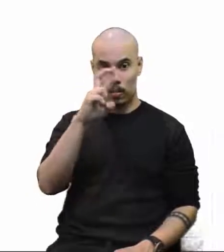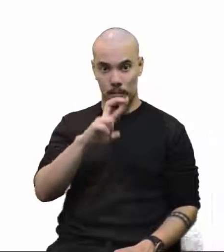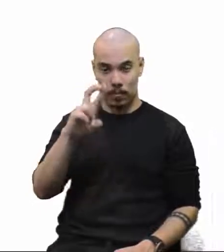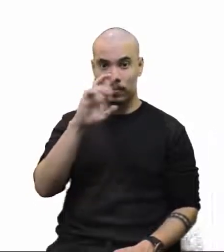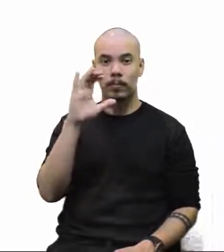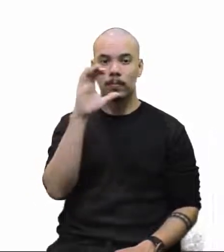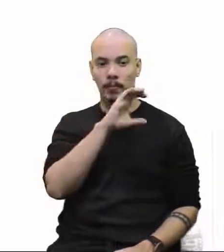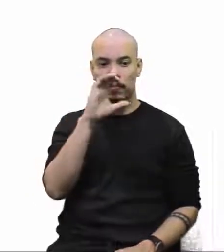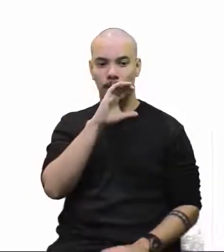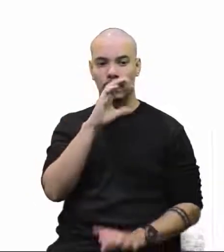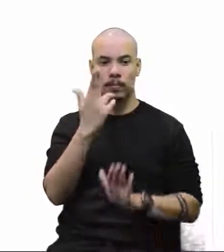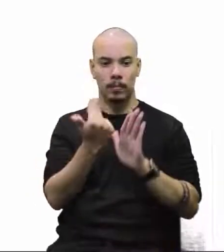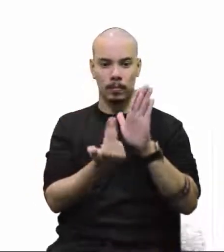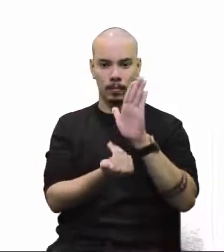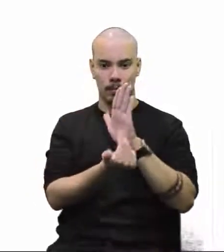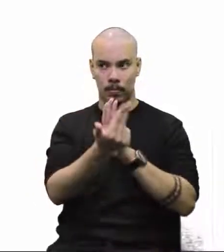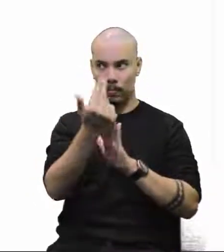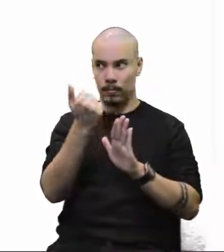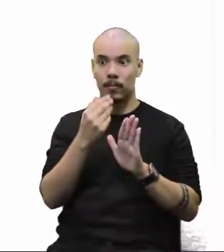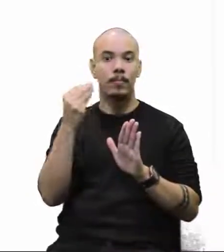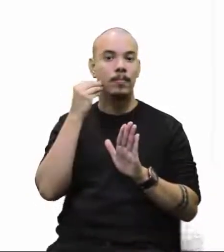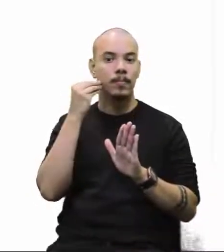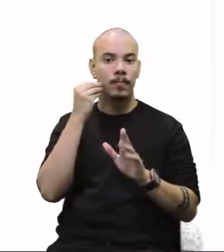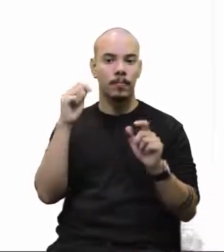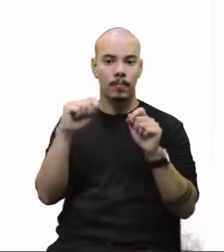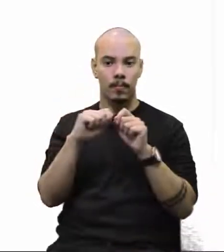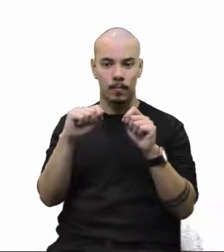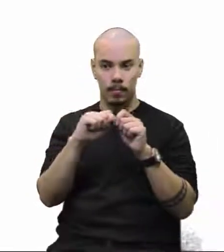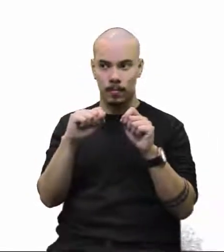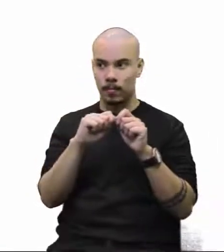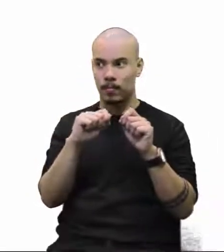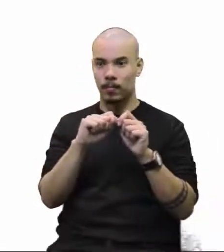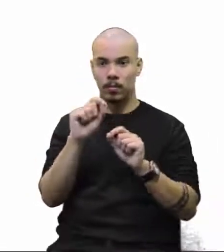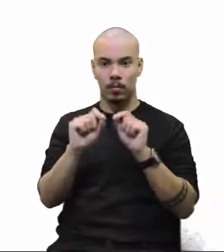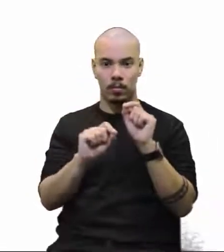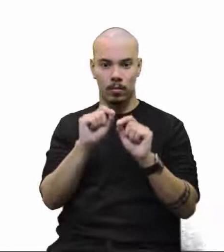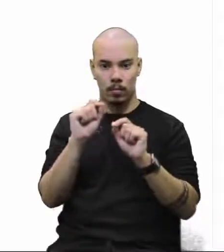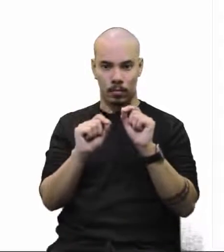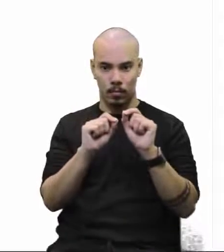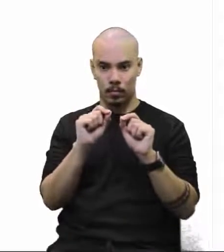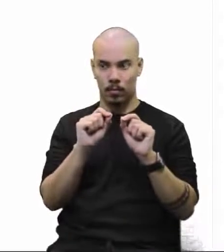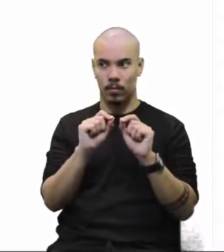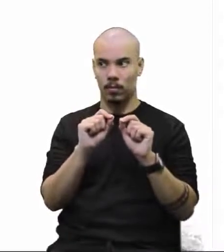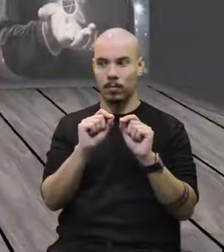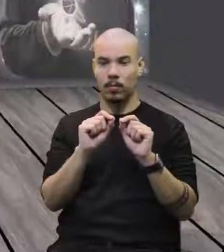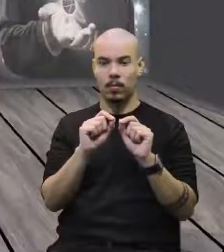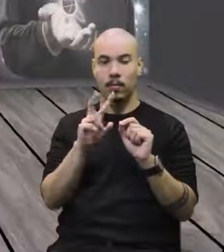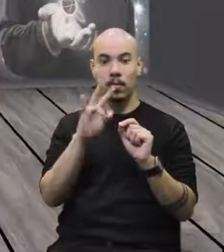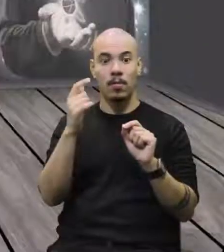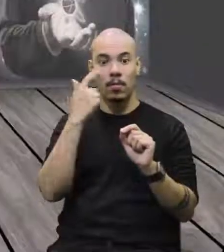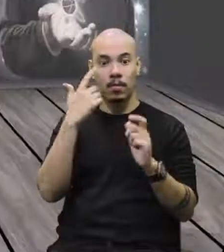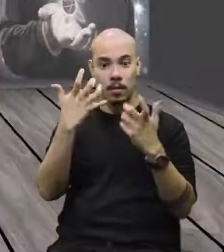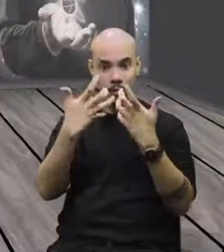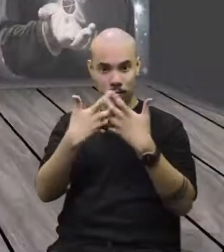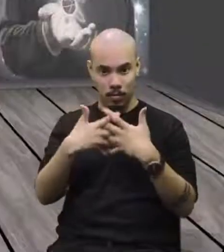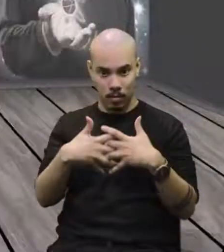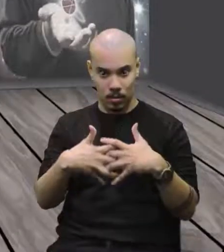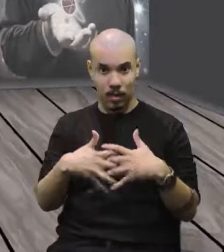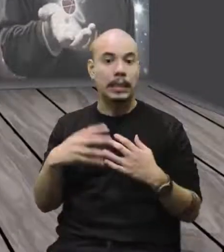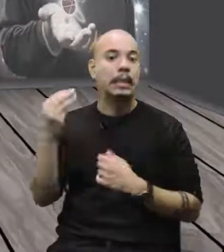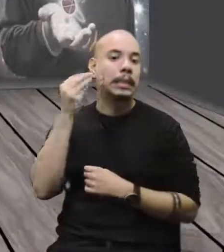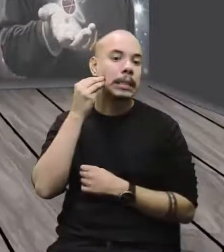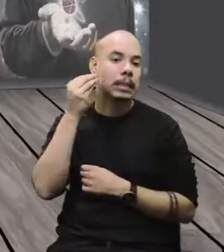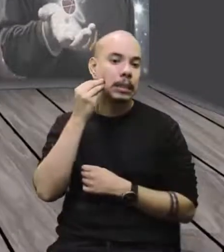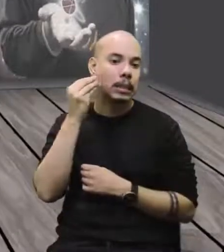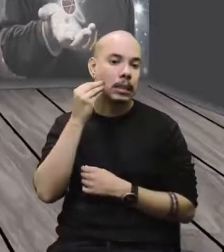no desenho. Tente fazer, na realidade... Saindo aqui, vamos ver isso. se funciona. Tente fazer